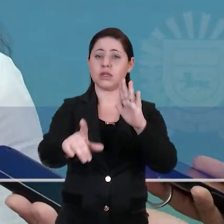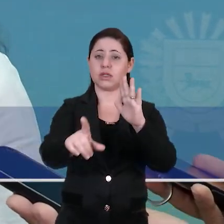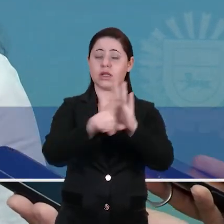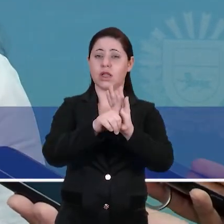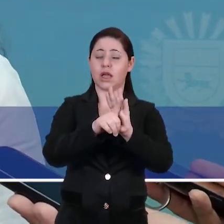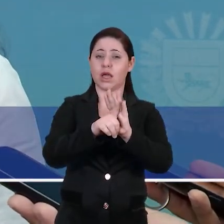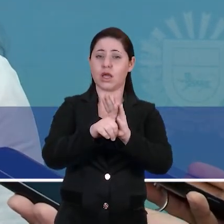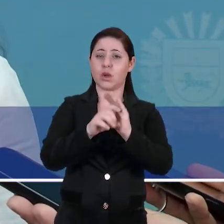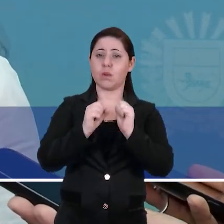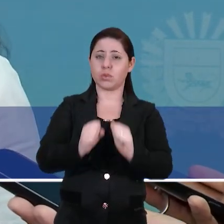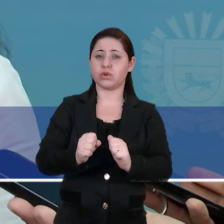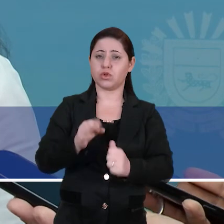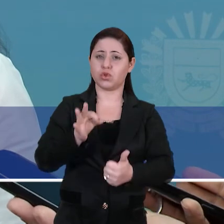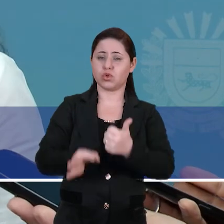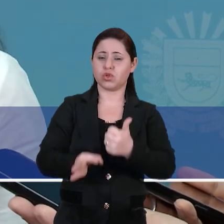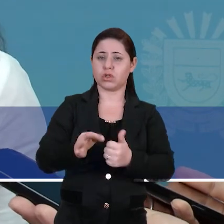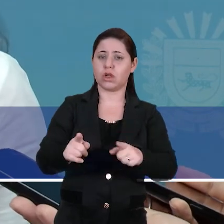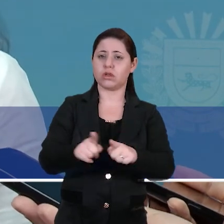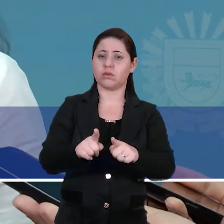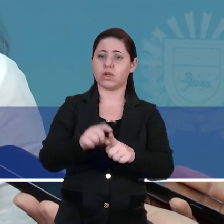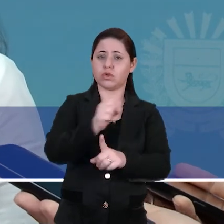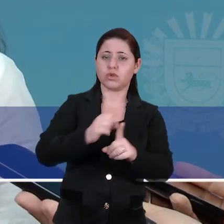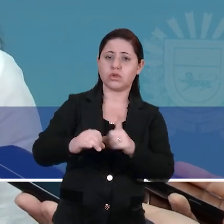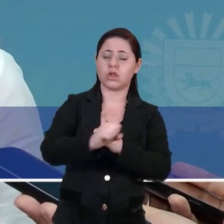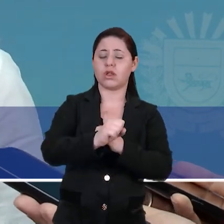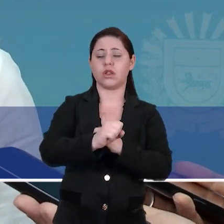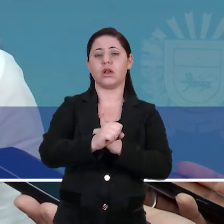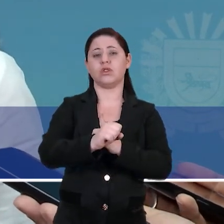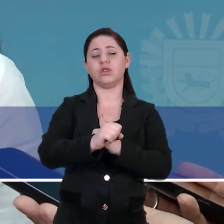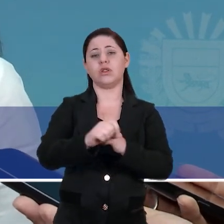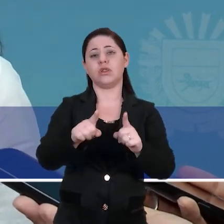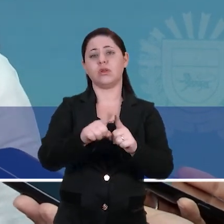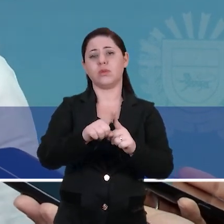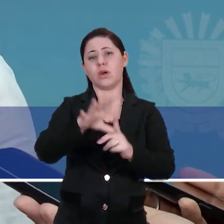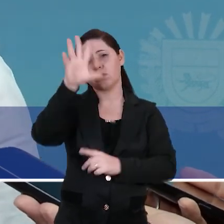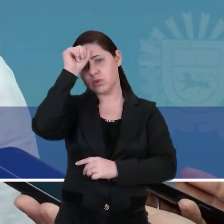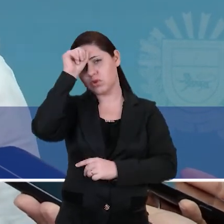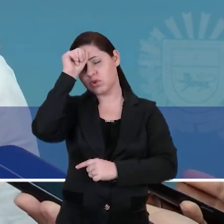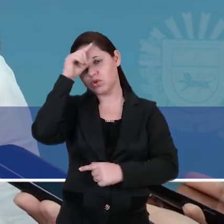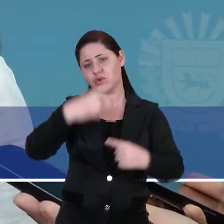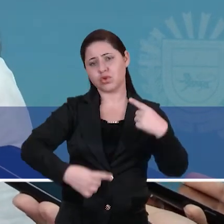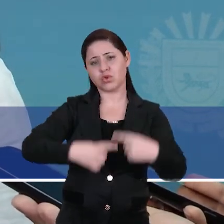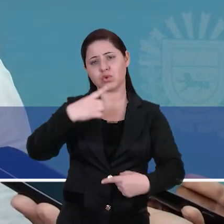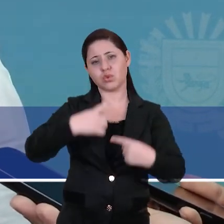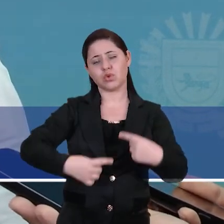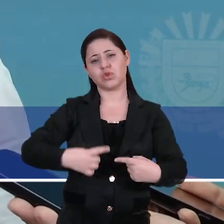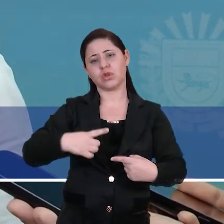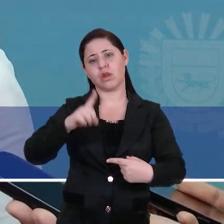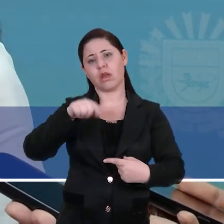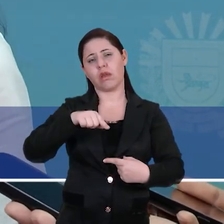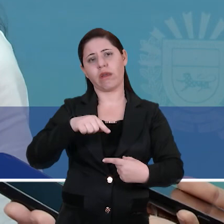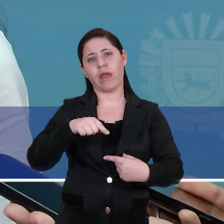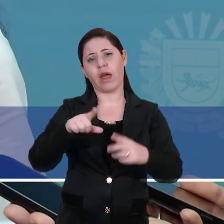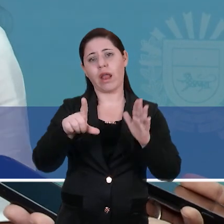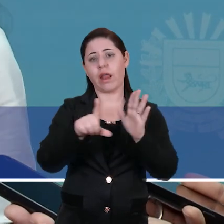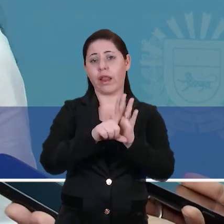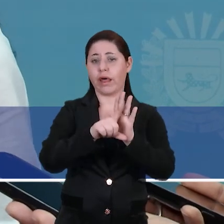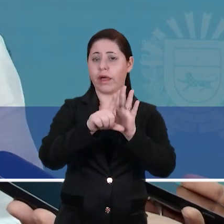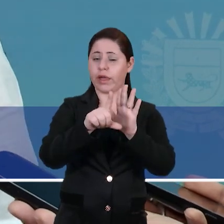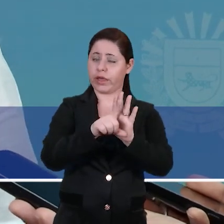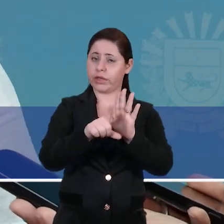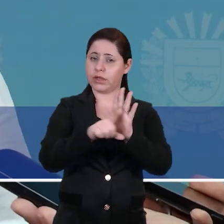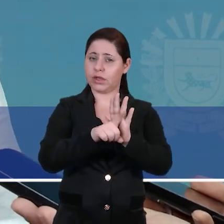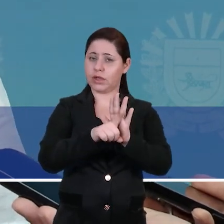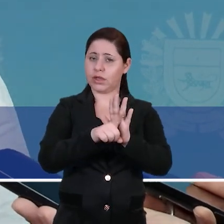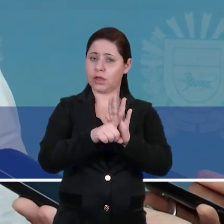Poder Judiciário, a fiscalização do trabalho e a sociedade como um todo, os aprendizes, para discutir a respeito dessa brecha na